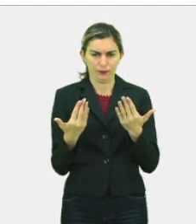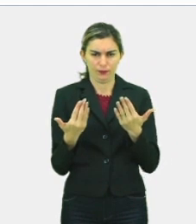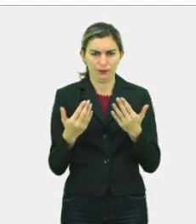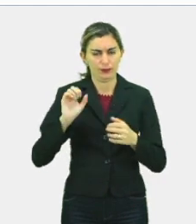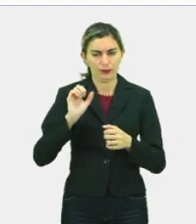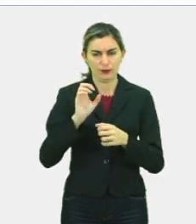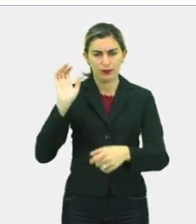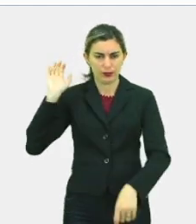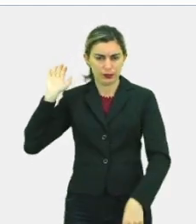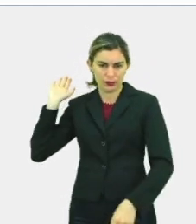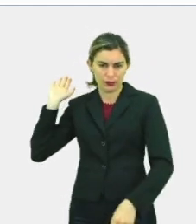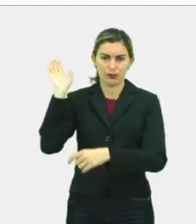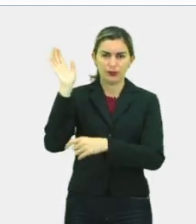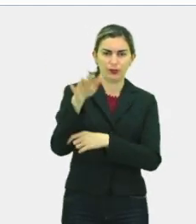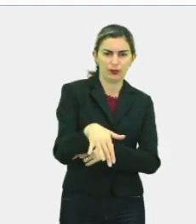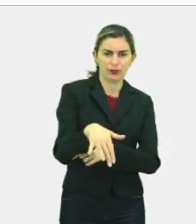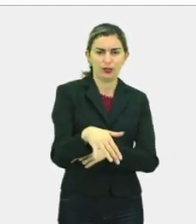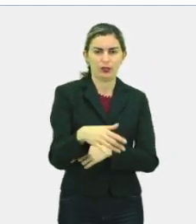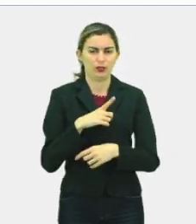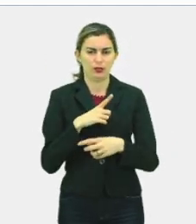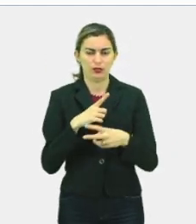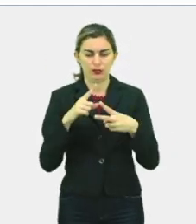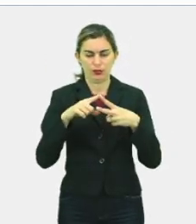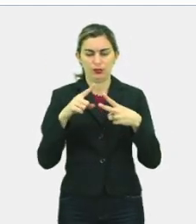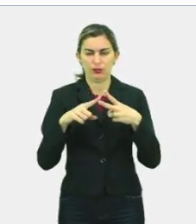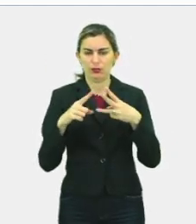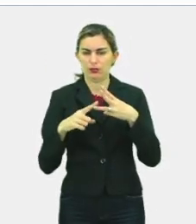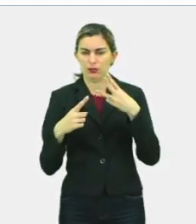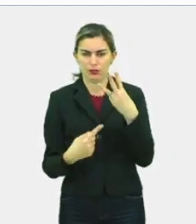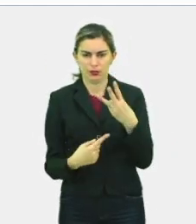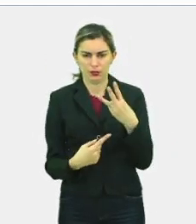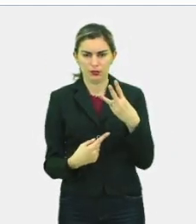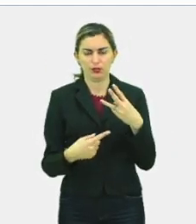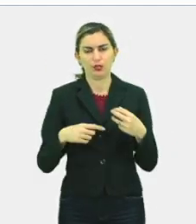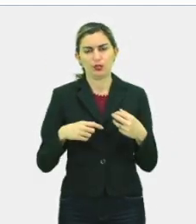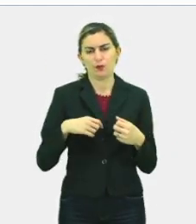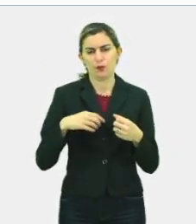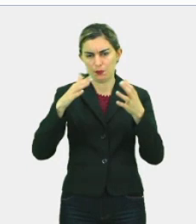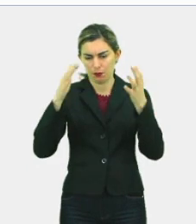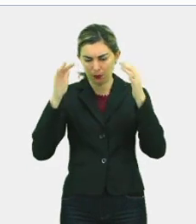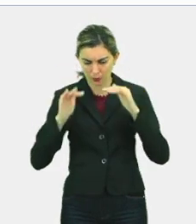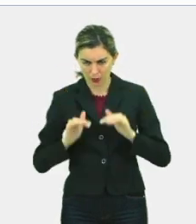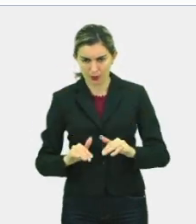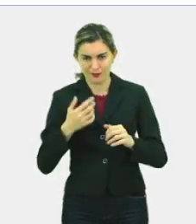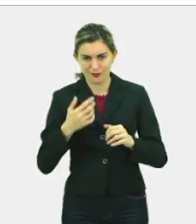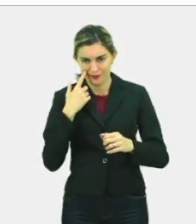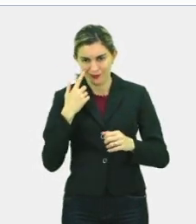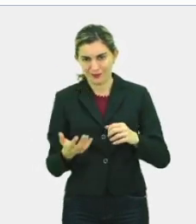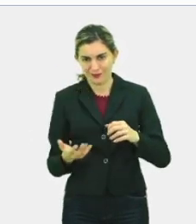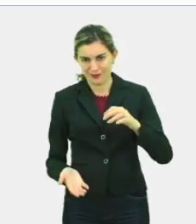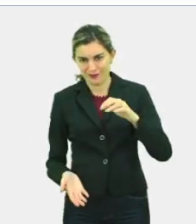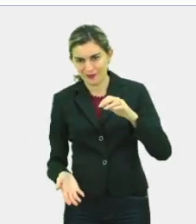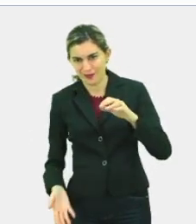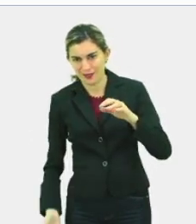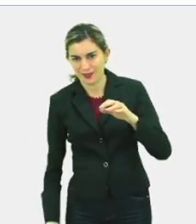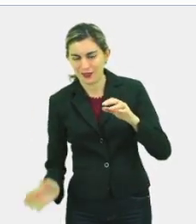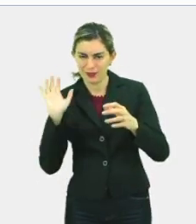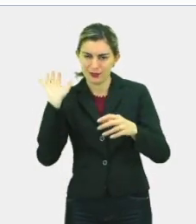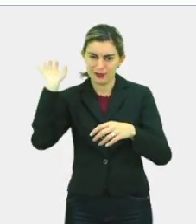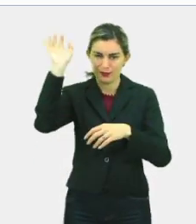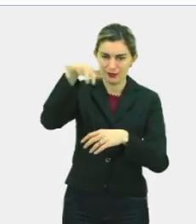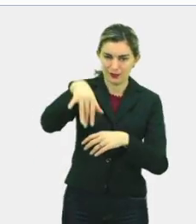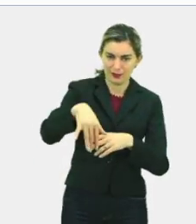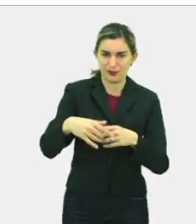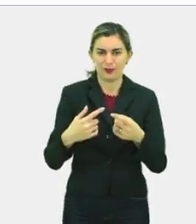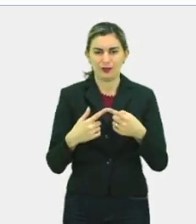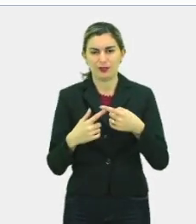chamado saque. E aí, tem 3 tipos de saque. O saque por baixo, como está aparecendo na primeira imagem